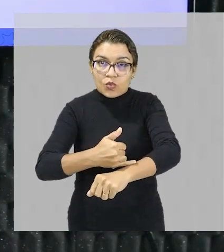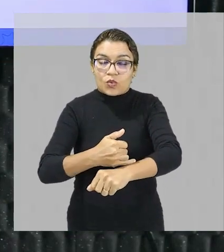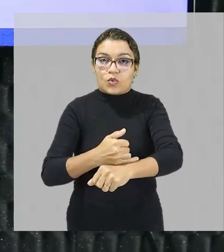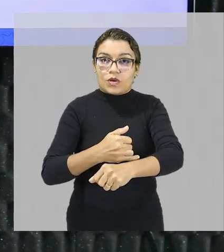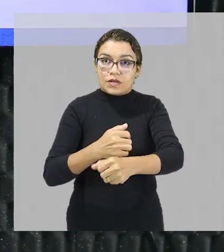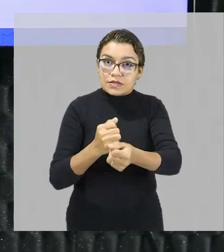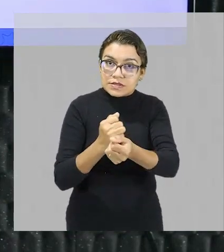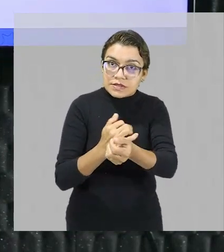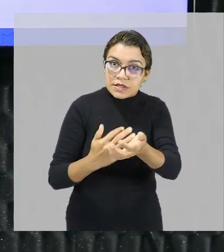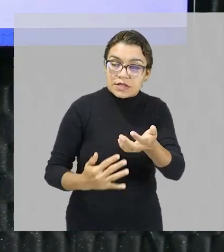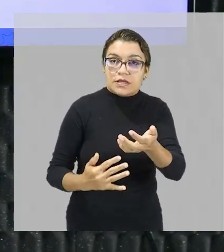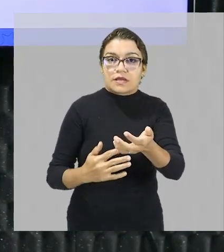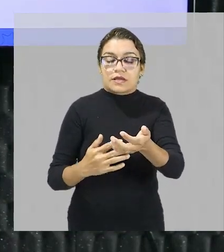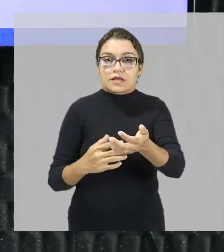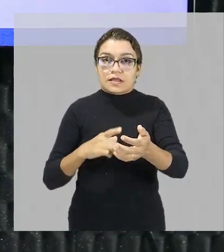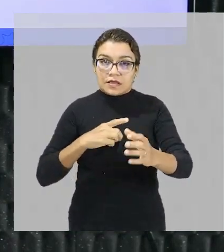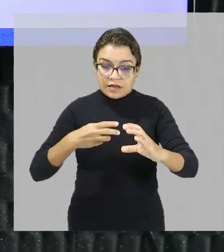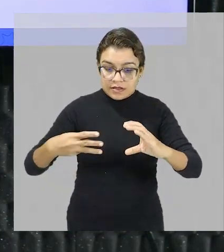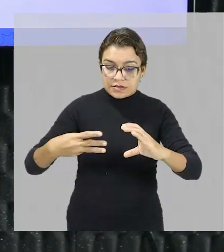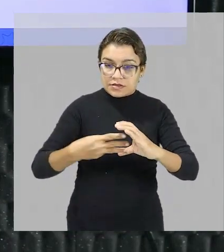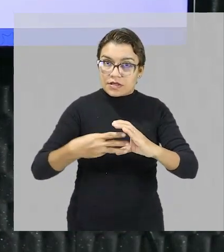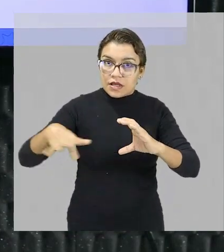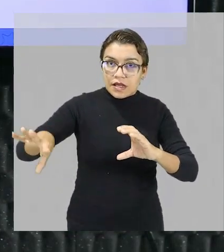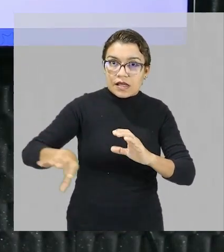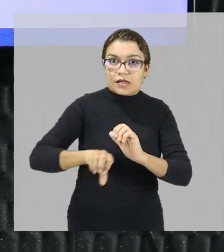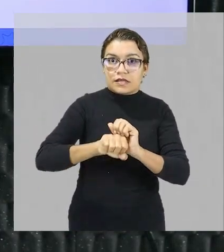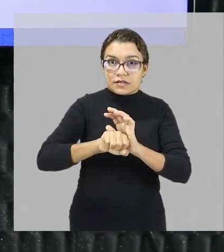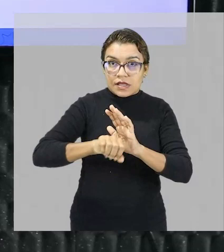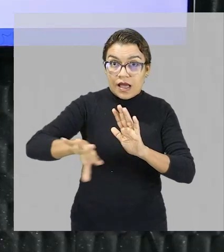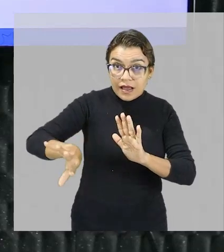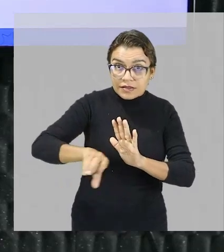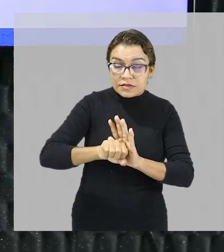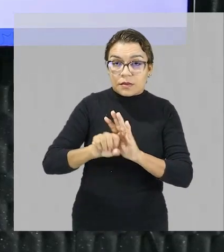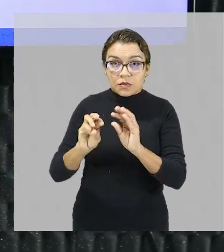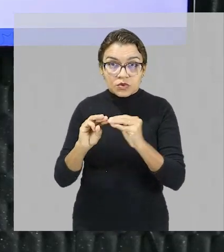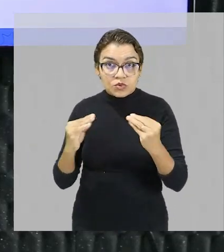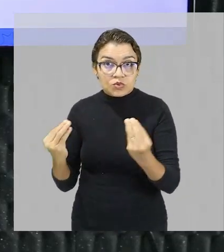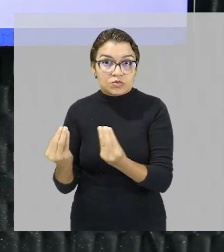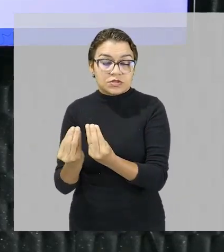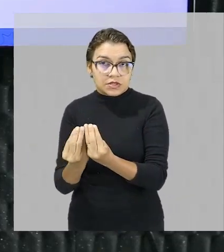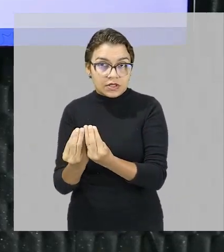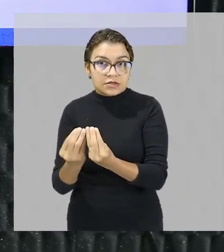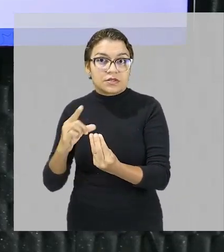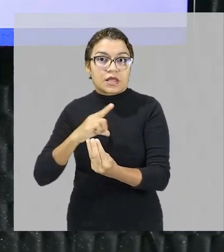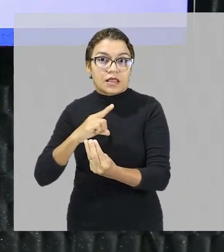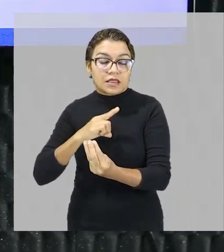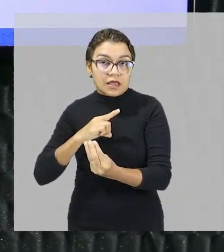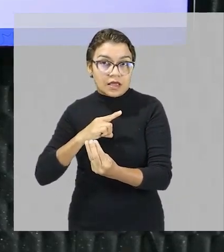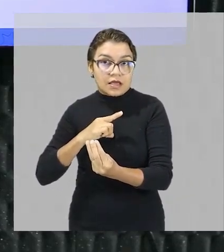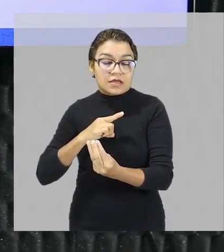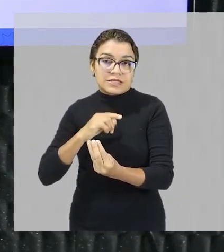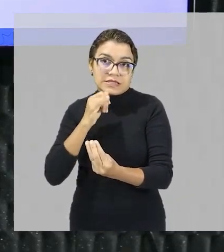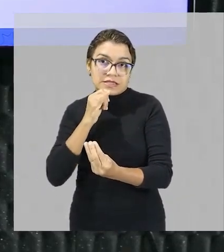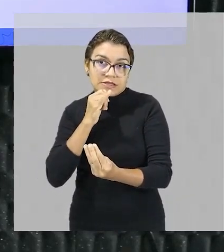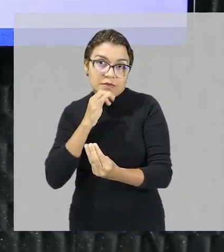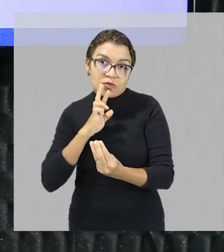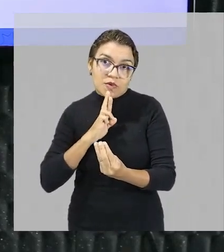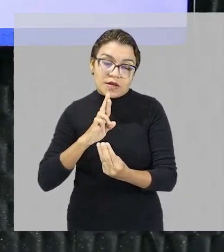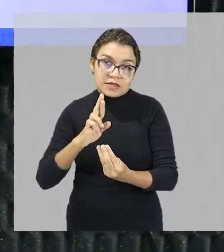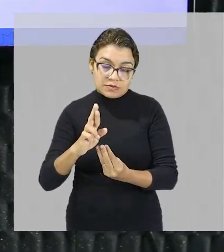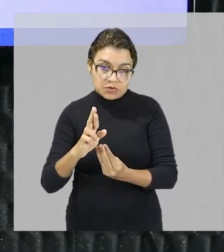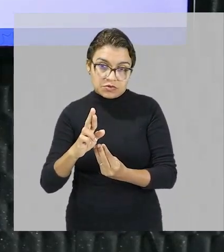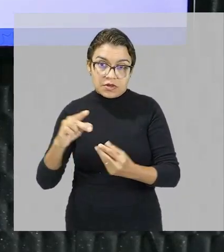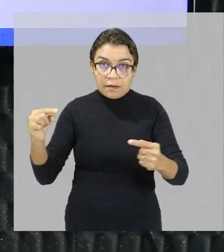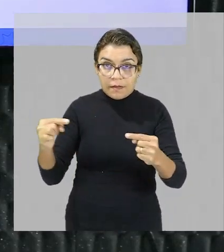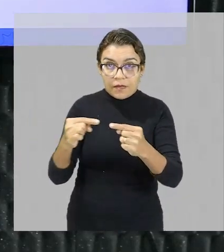célula-alvo. Esta célula-alvo recebe essa substância e vai exercer uma resposta de acordo com o hormônio